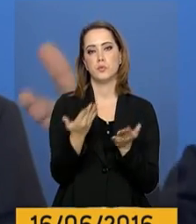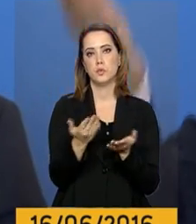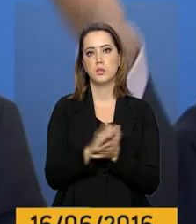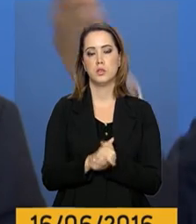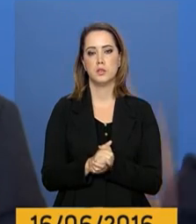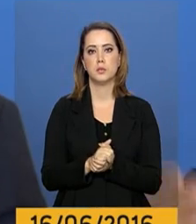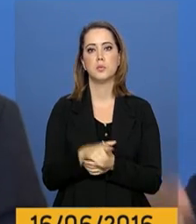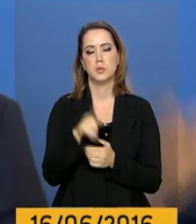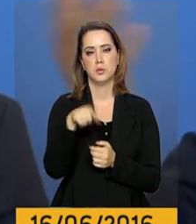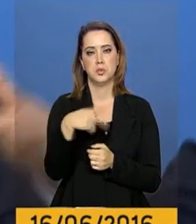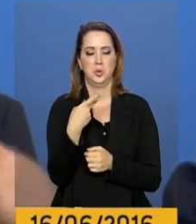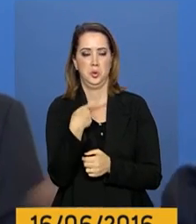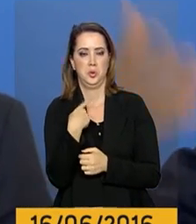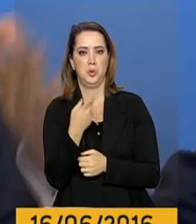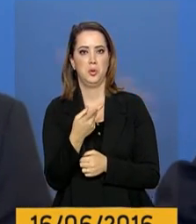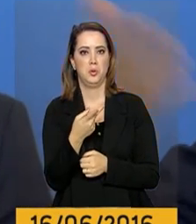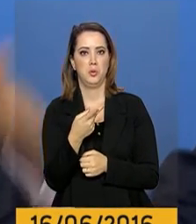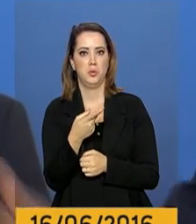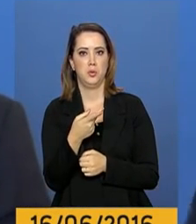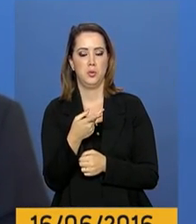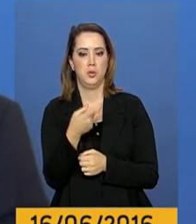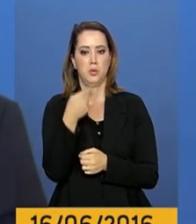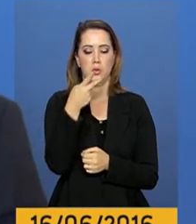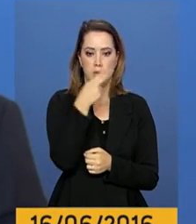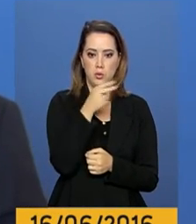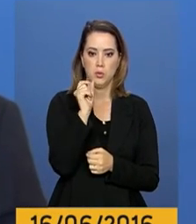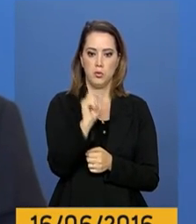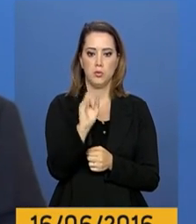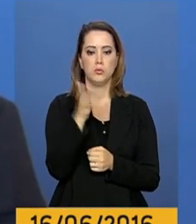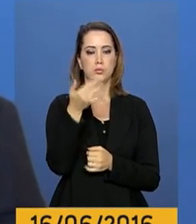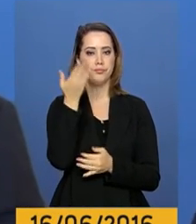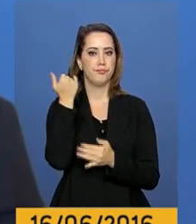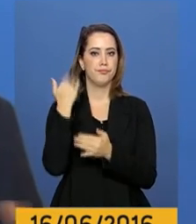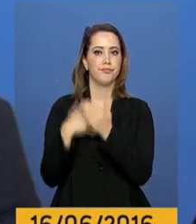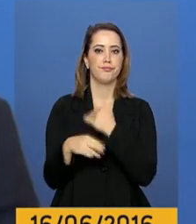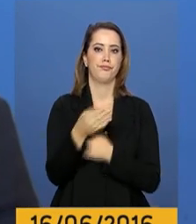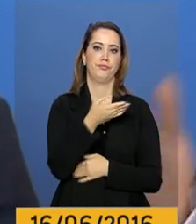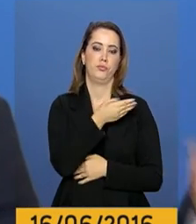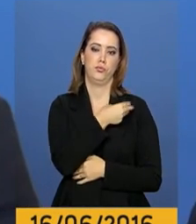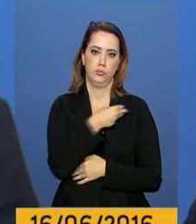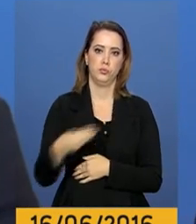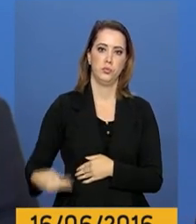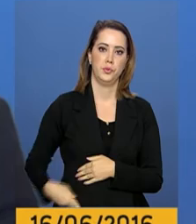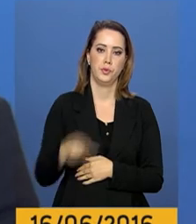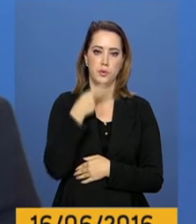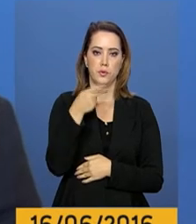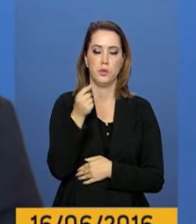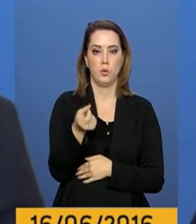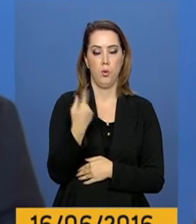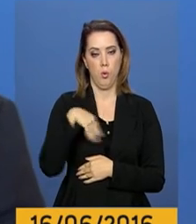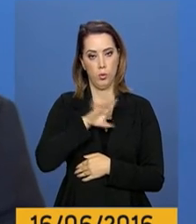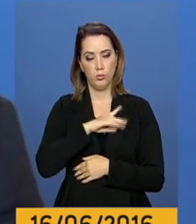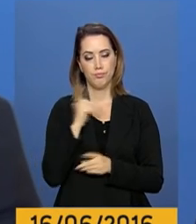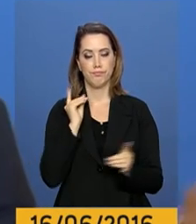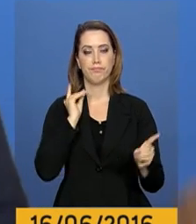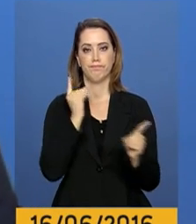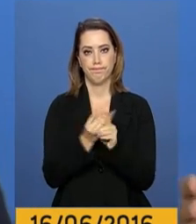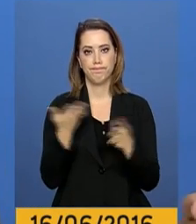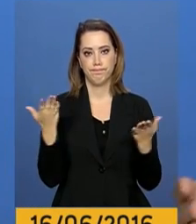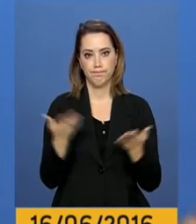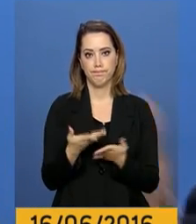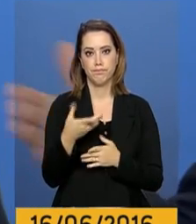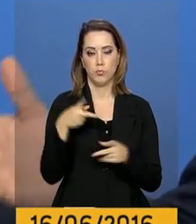que em tese não, eu acredito que foi dito ou comentado pelo ministro anterior. Realmente, o que nós encontramos foi um corte